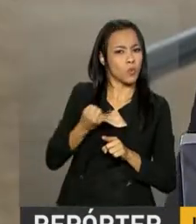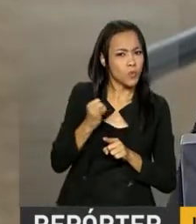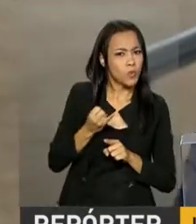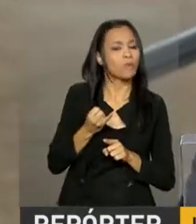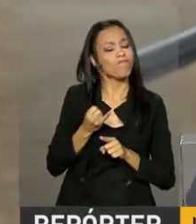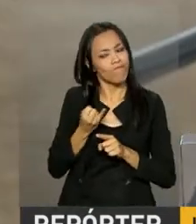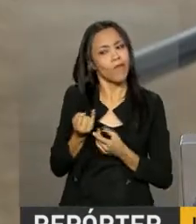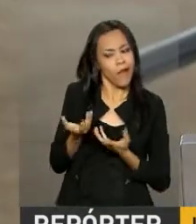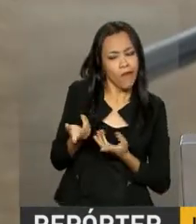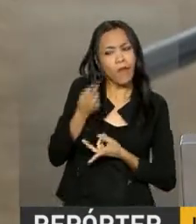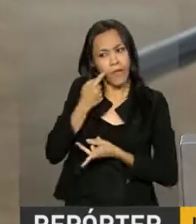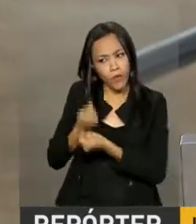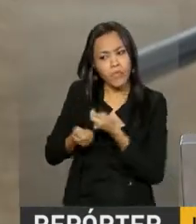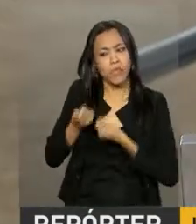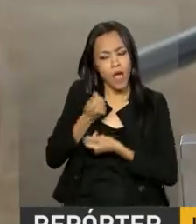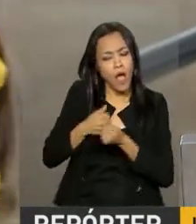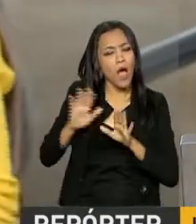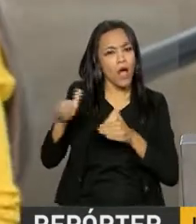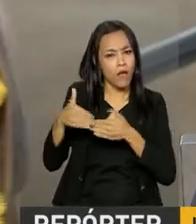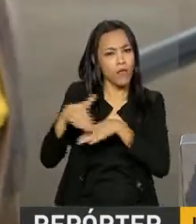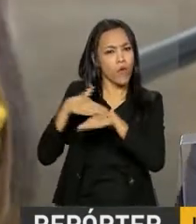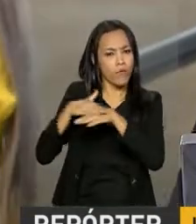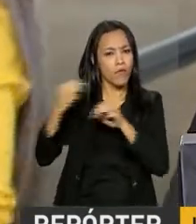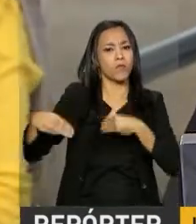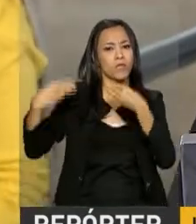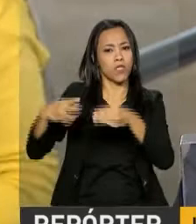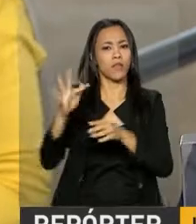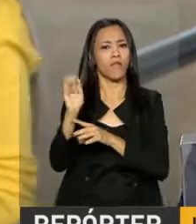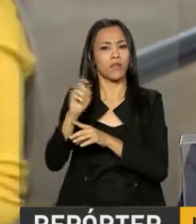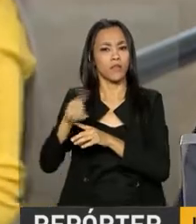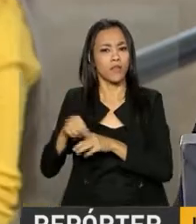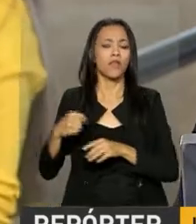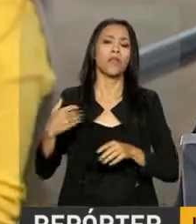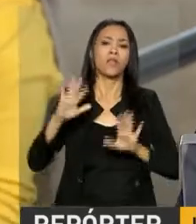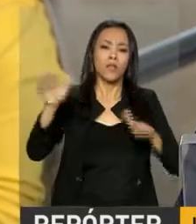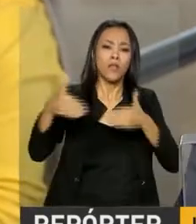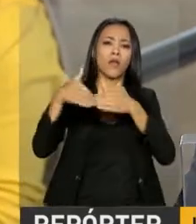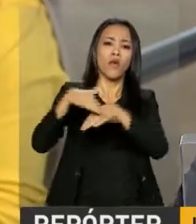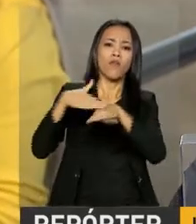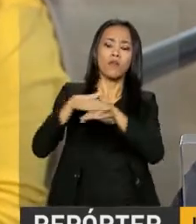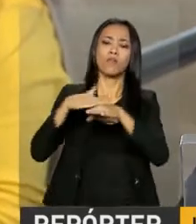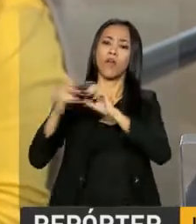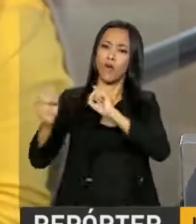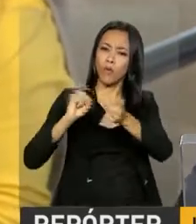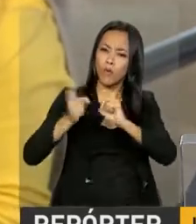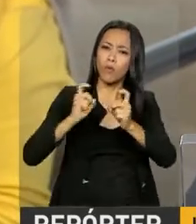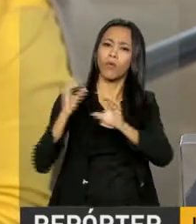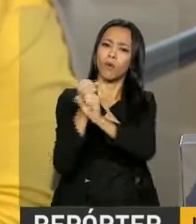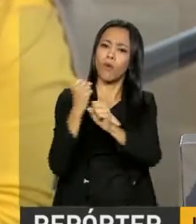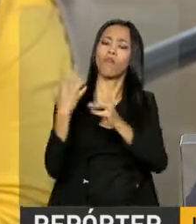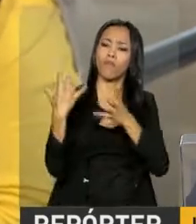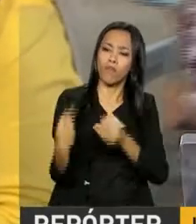negociação, discutimos com a Fazenda, discutimos com o planejamento. Na verdade, há um investimento